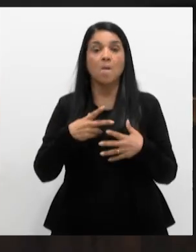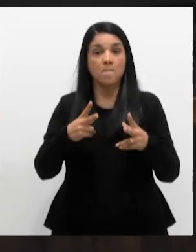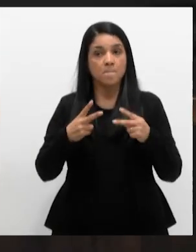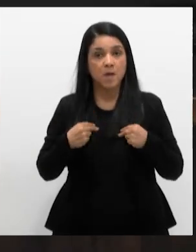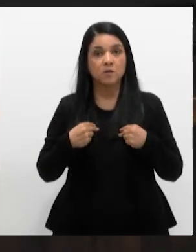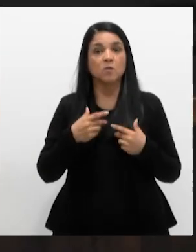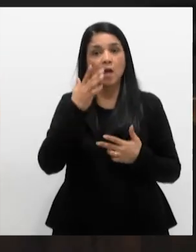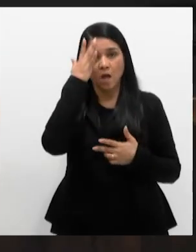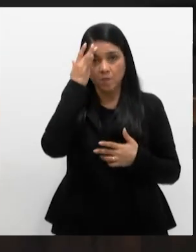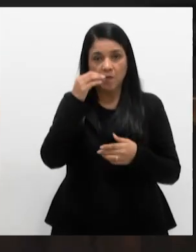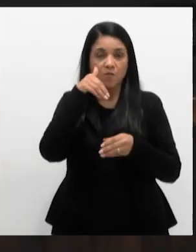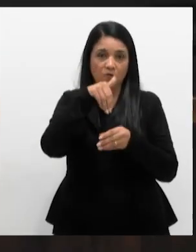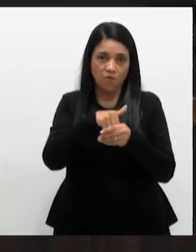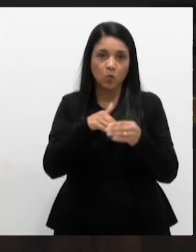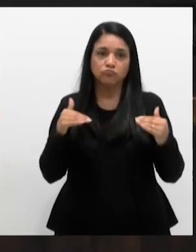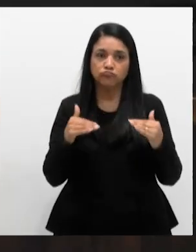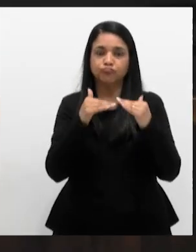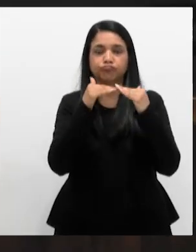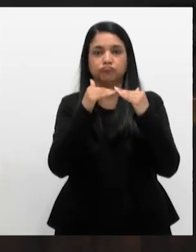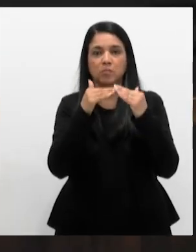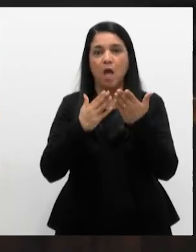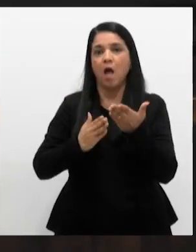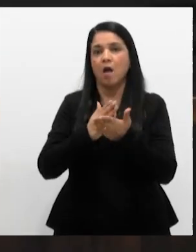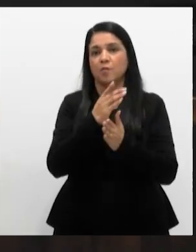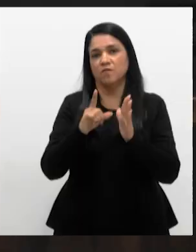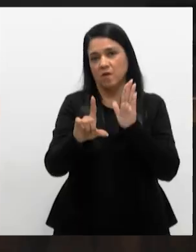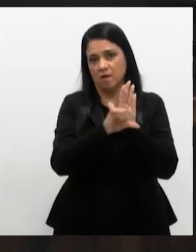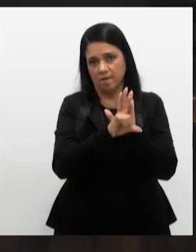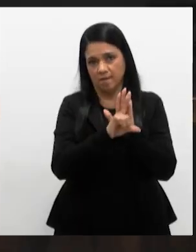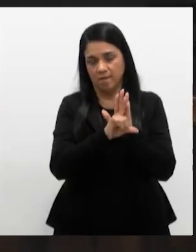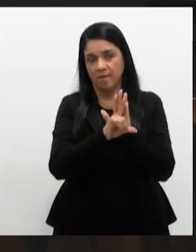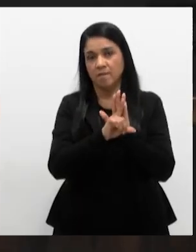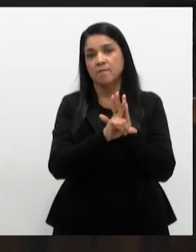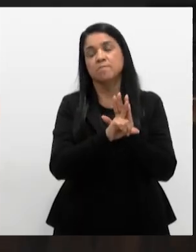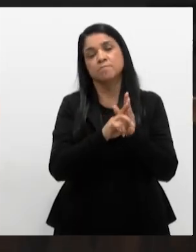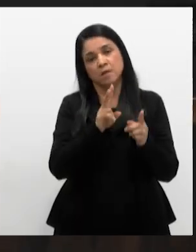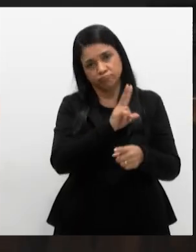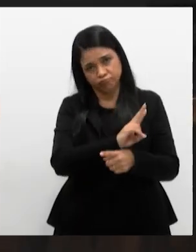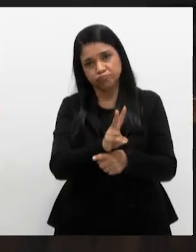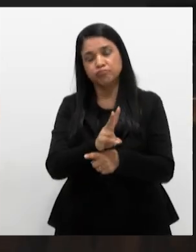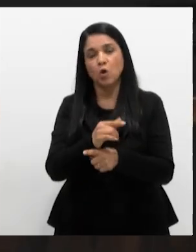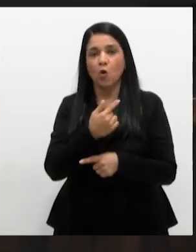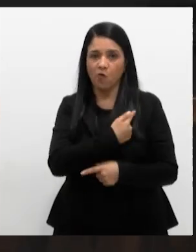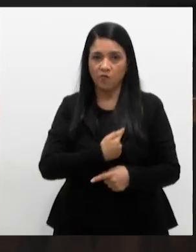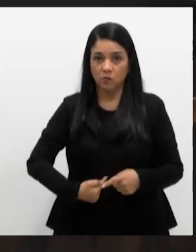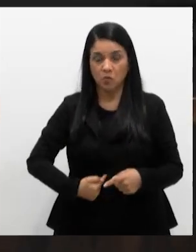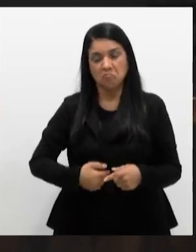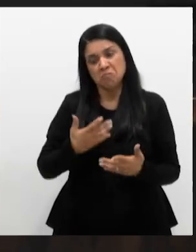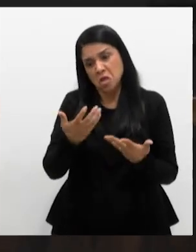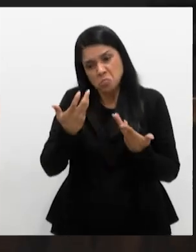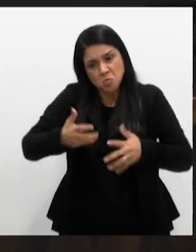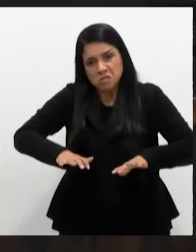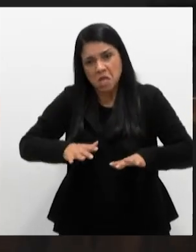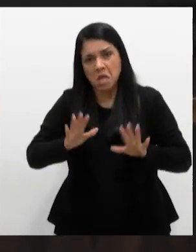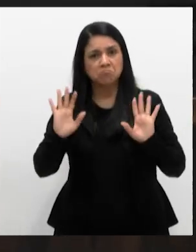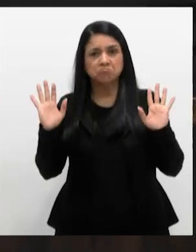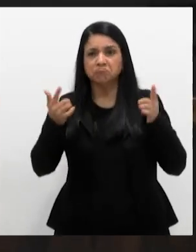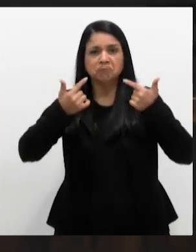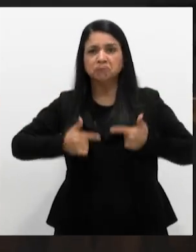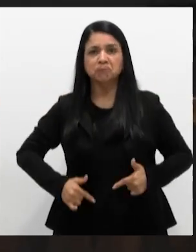o meu voto é no sentido de aprovar para que se beneficie, e óbvio, quem não quiser abre mão, porque inclusive faz